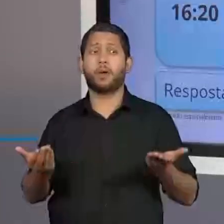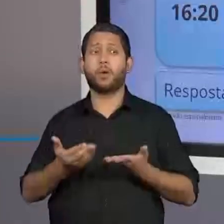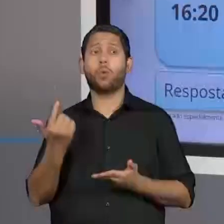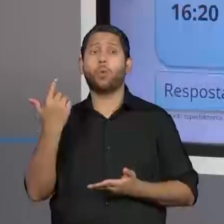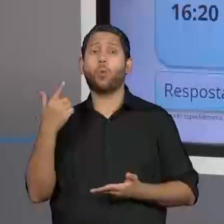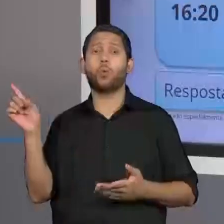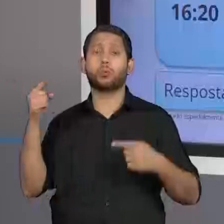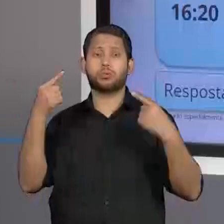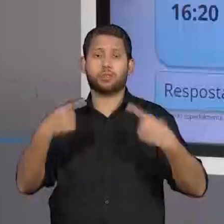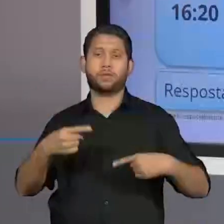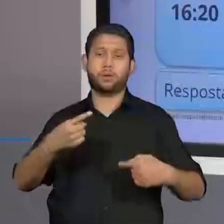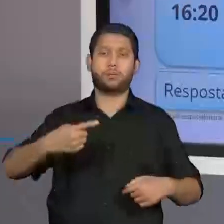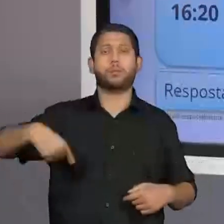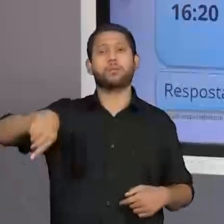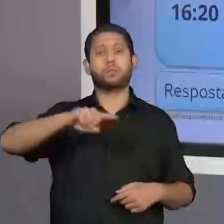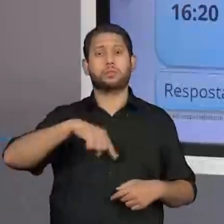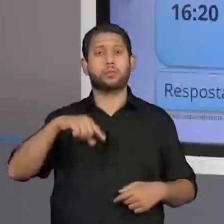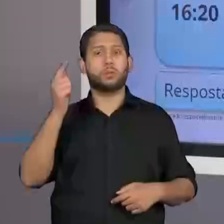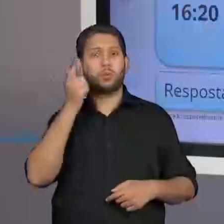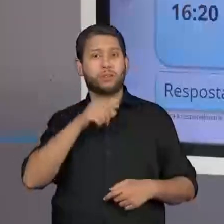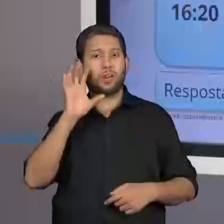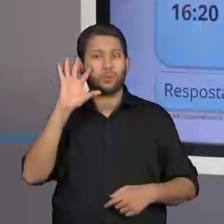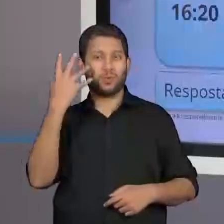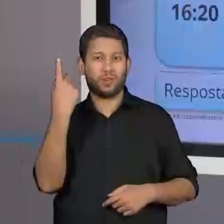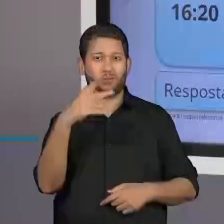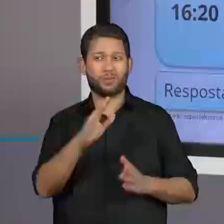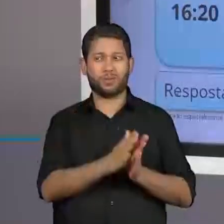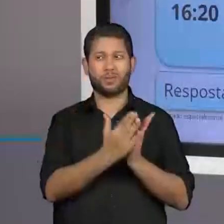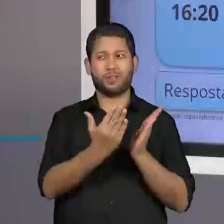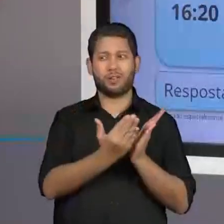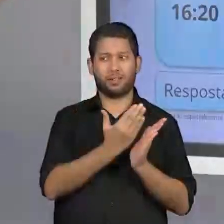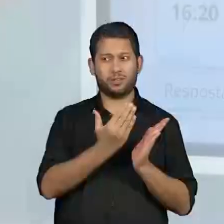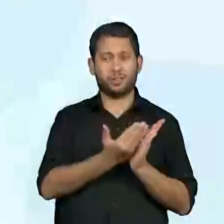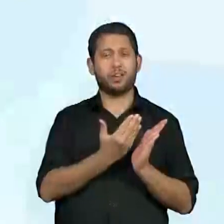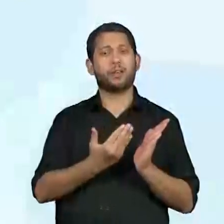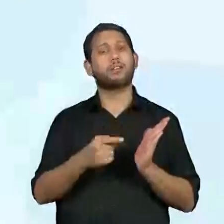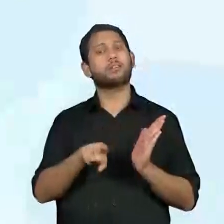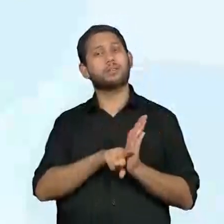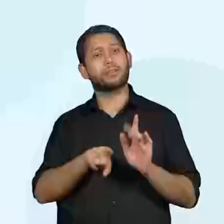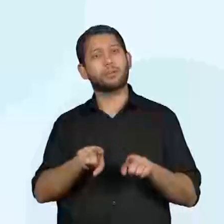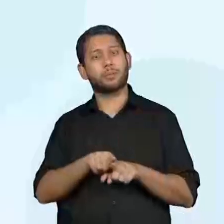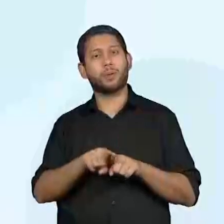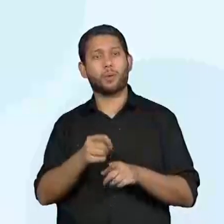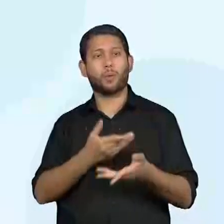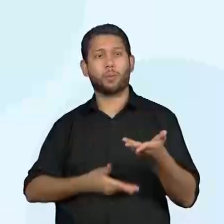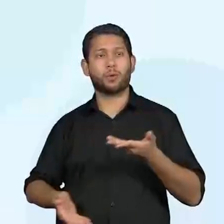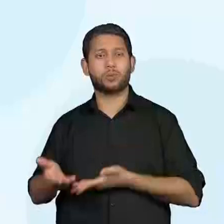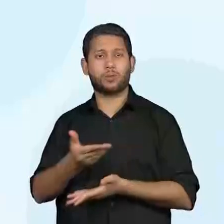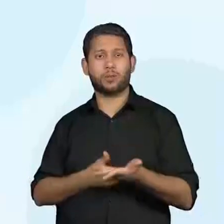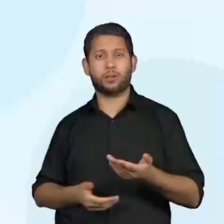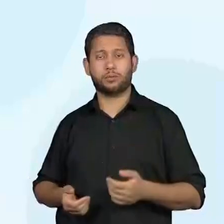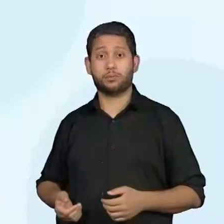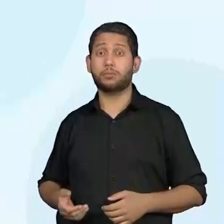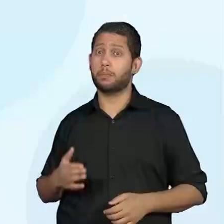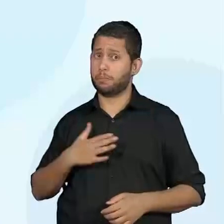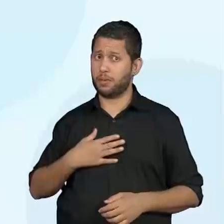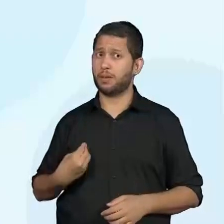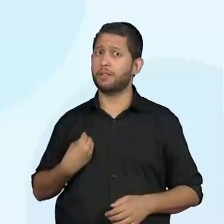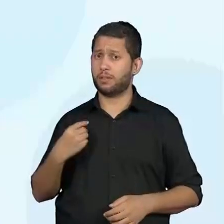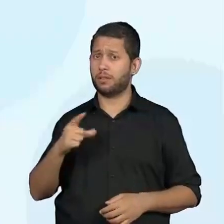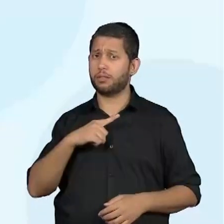desafio para vocês resolverem aí no caderno e compartilhar comigo. Olha só, isso acontece na nossa